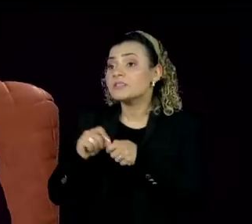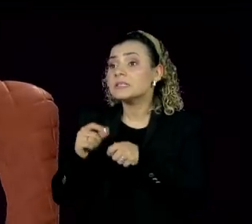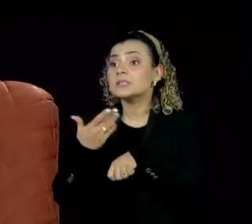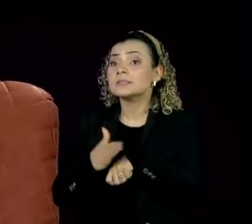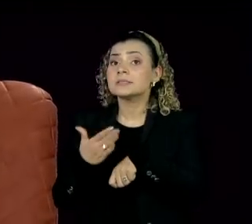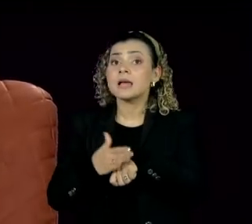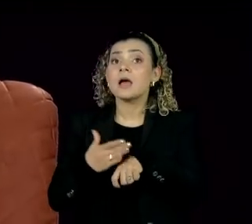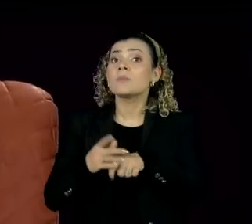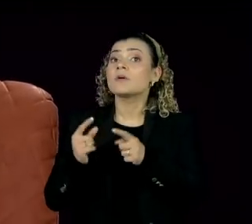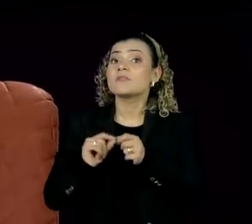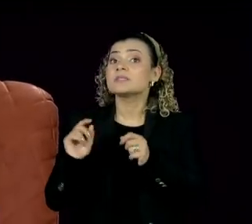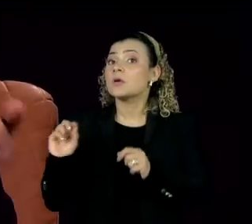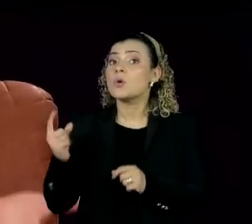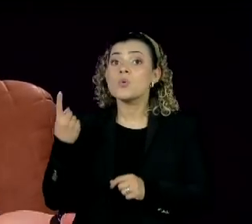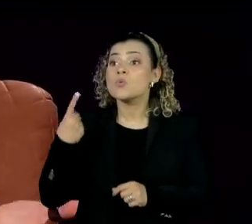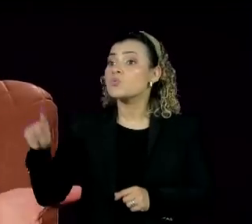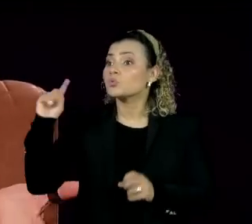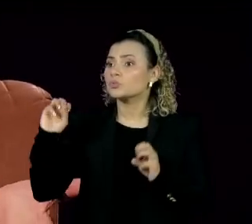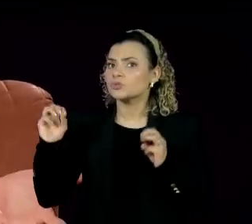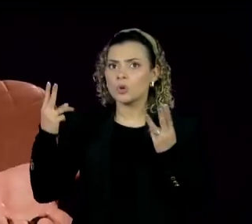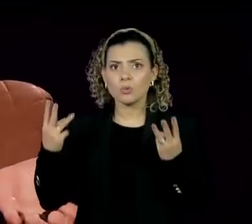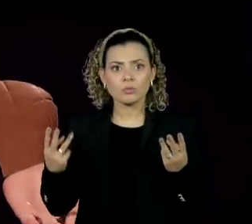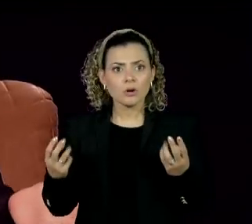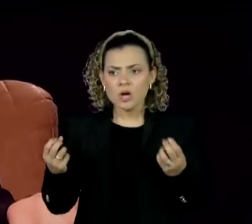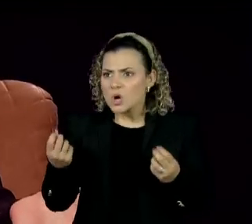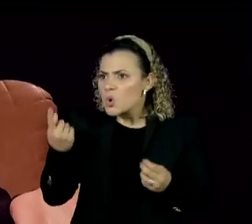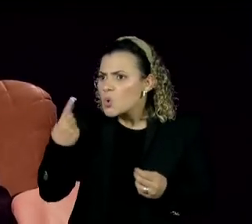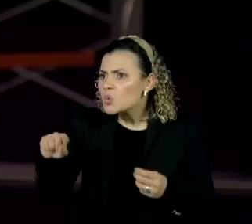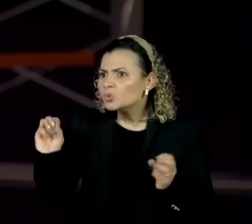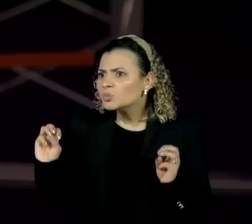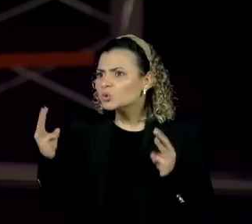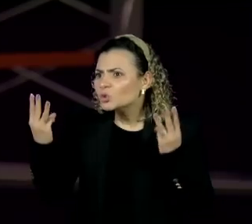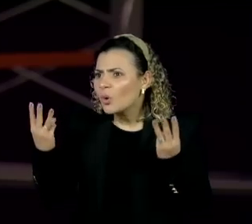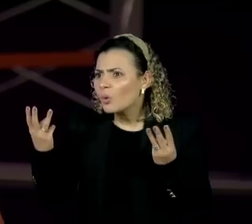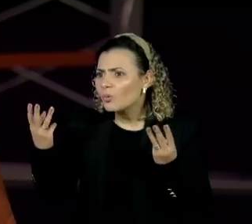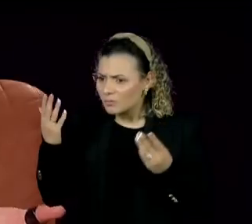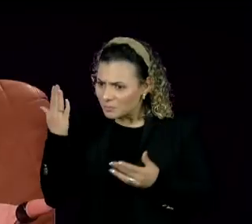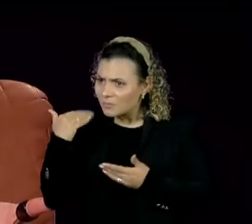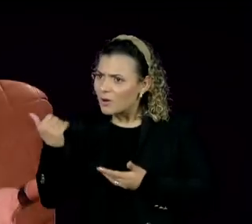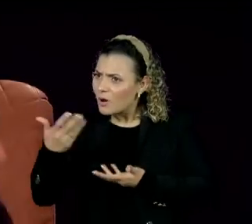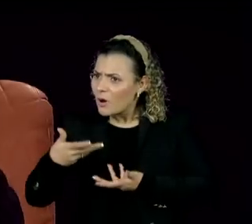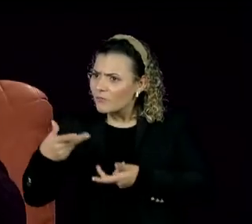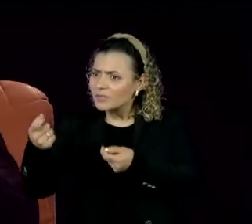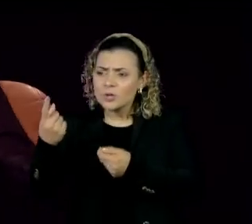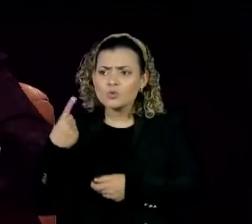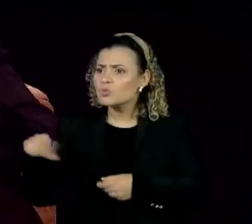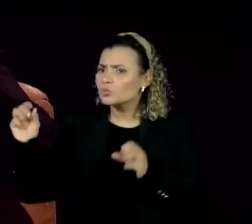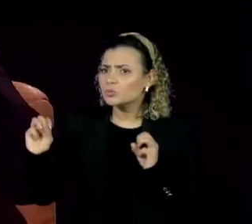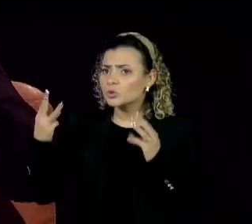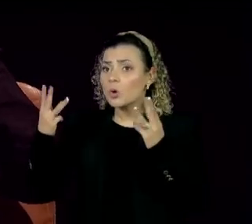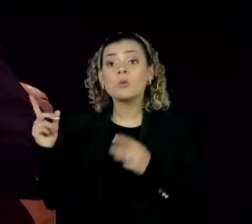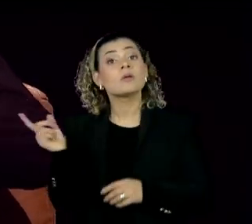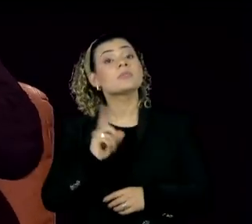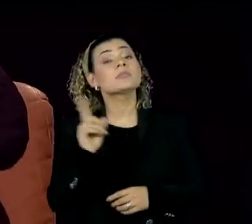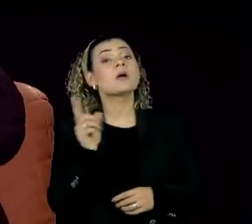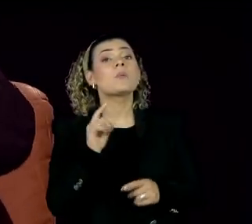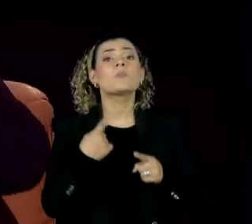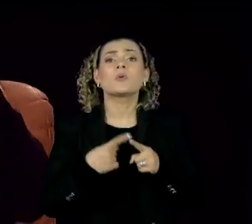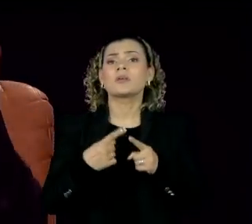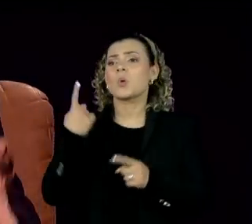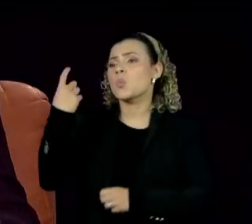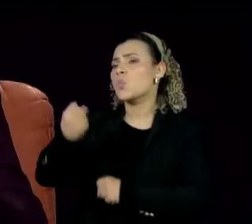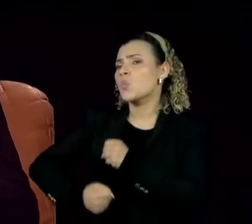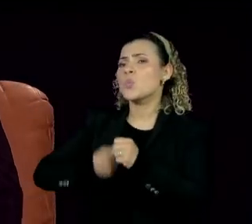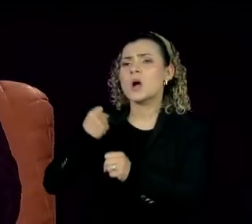para fazer o nosso último show. Eu falei, gente, vocês estão me chamando para fazer o último show? Não, Fernanda, é porque é o seguinte, a gente já está 1